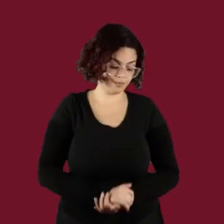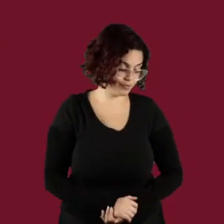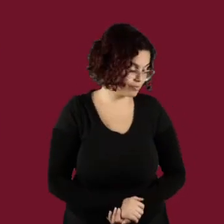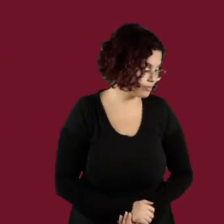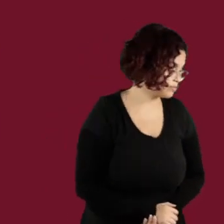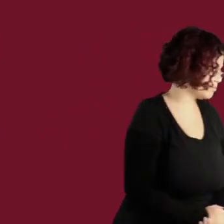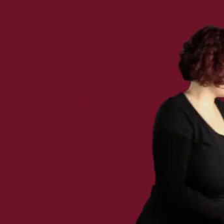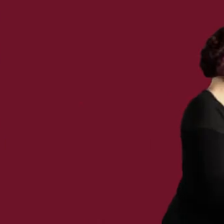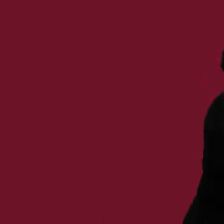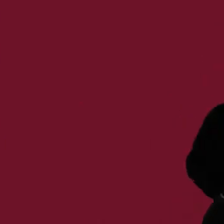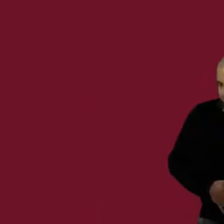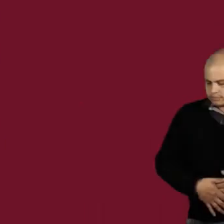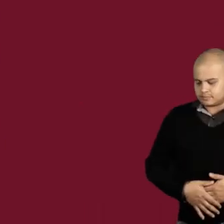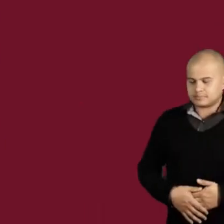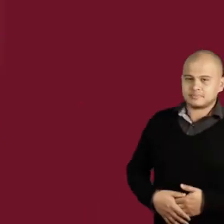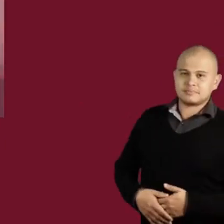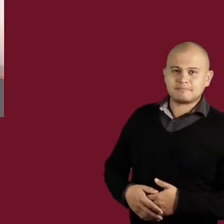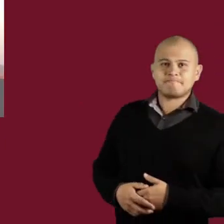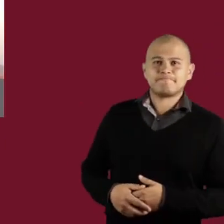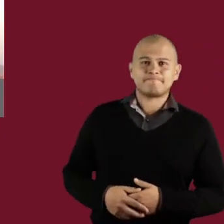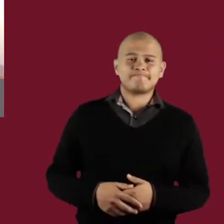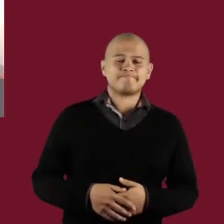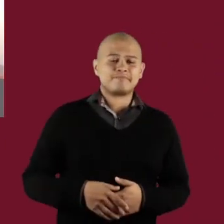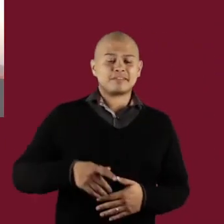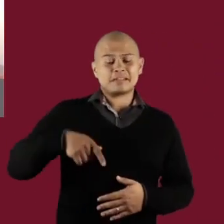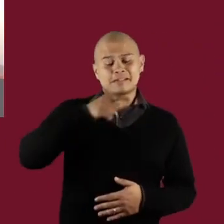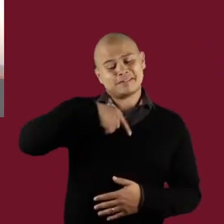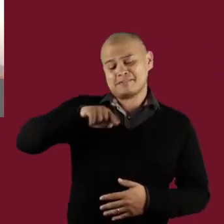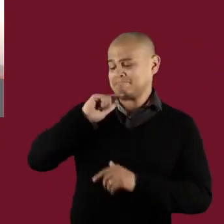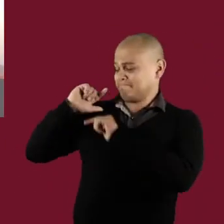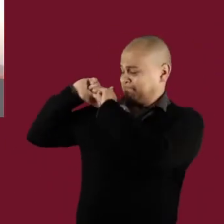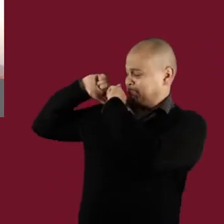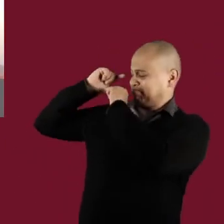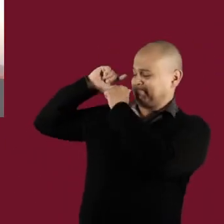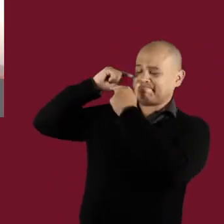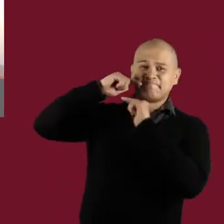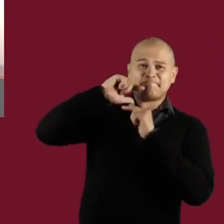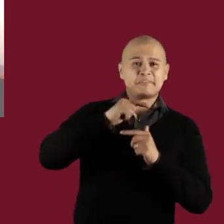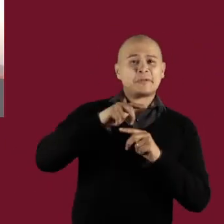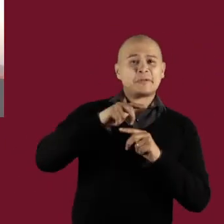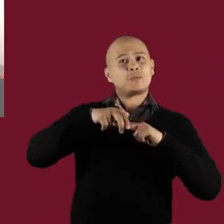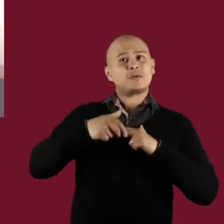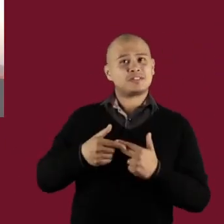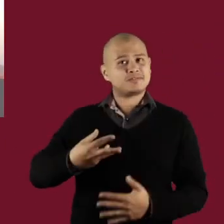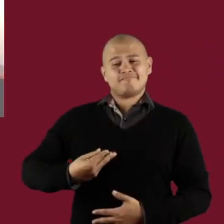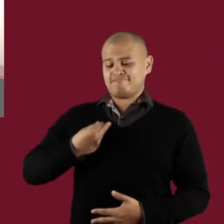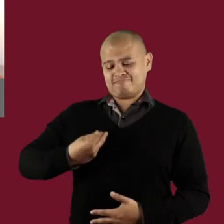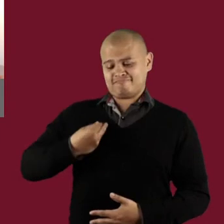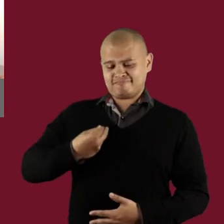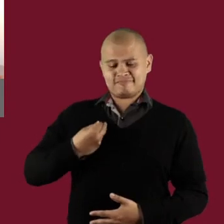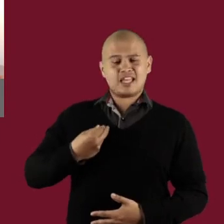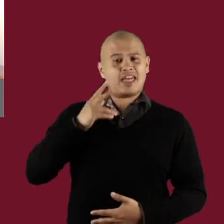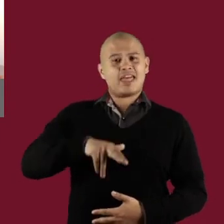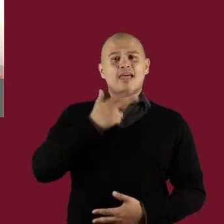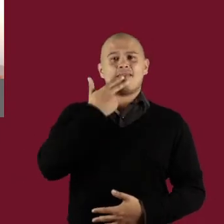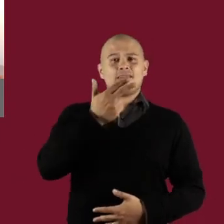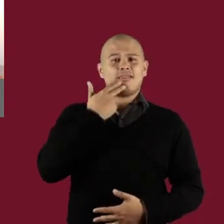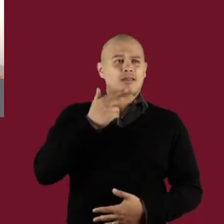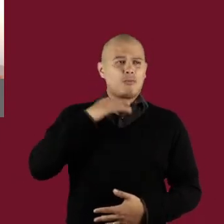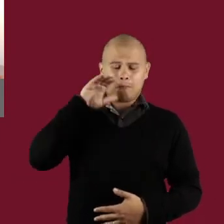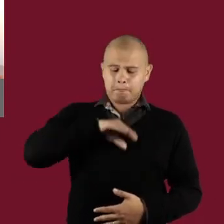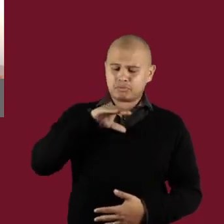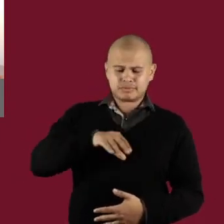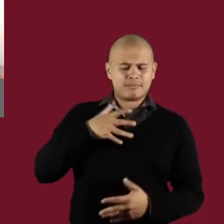É por causa das nossas raízes que estamos aqui, não é? Essa língua maravilhosa que falamos que nos une. E